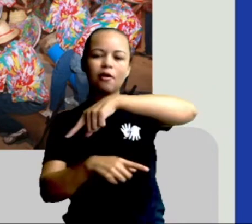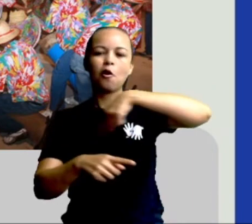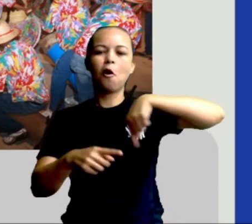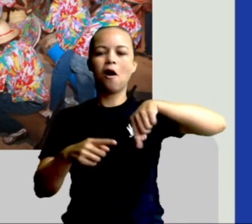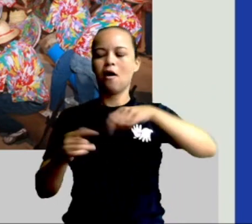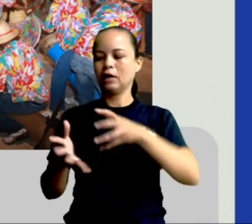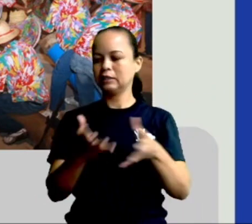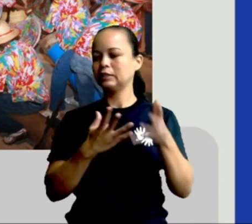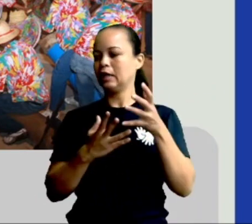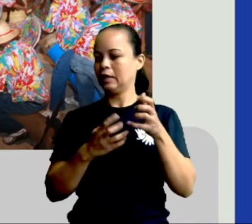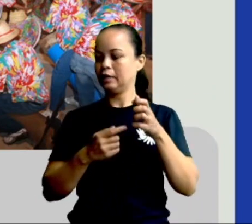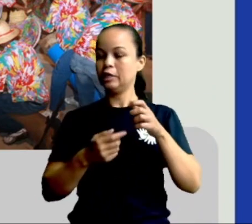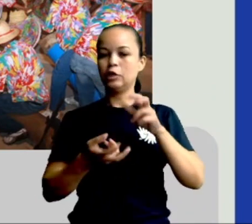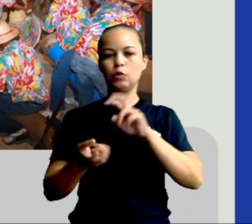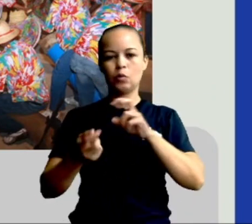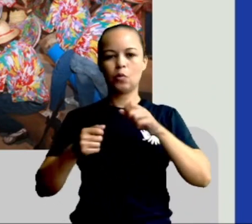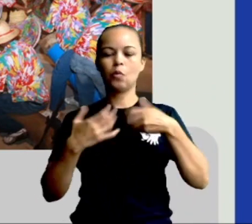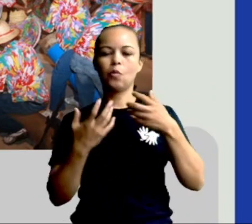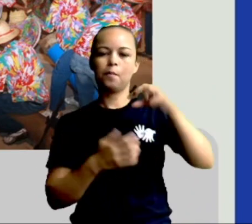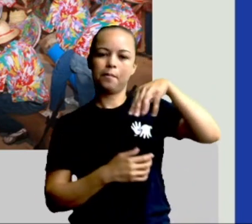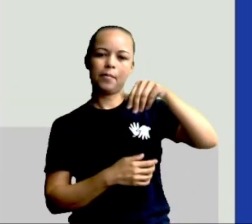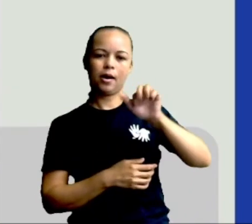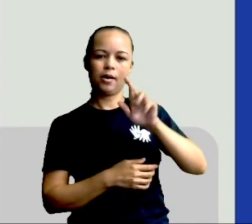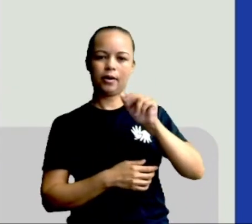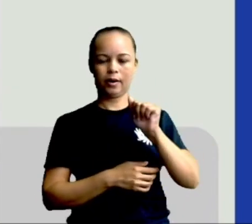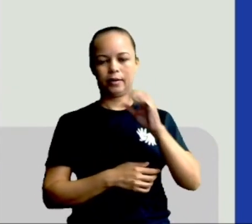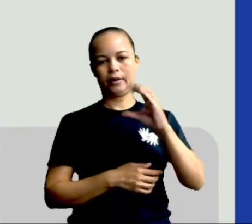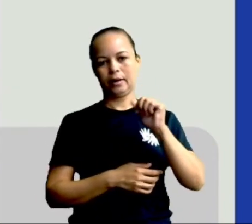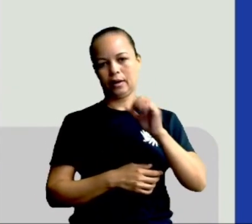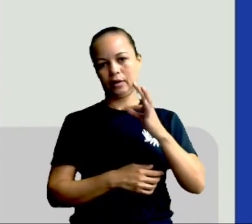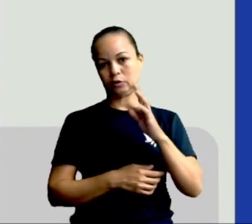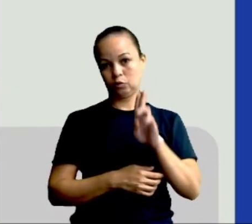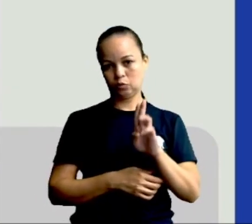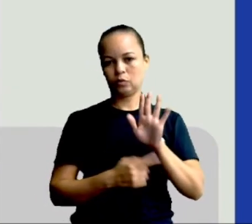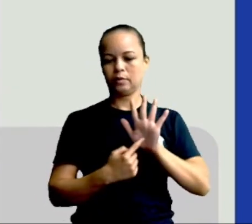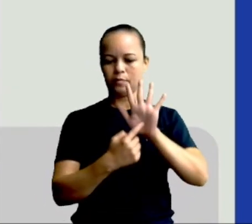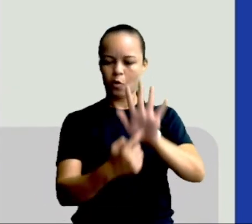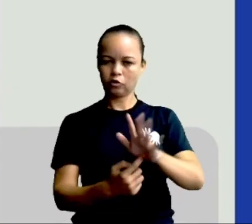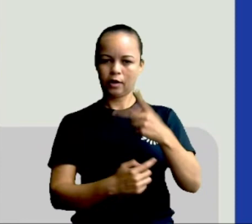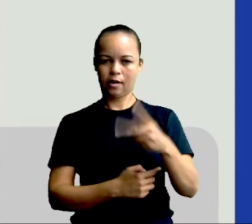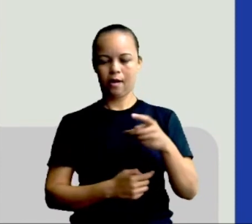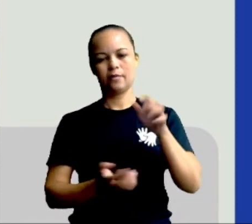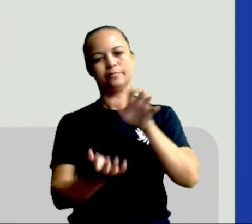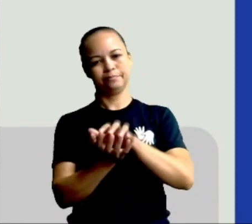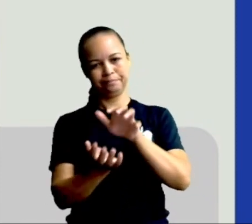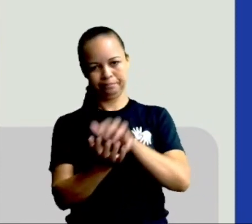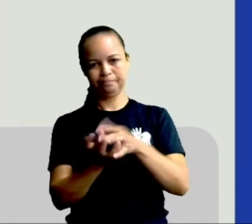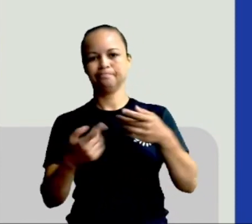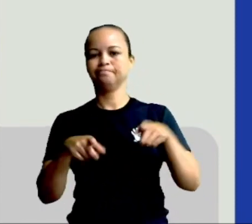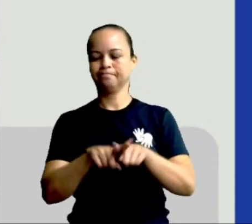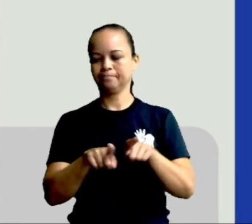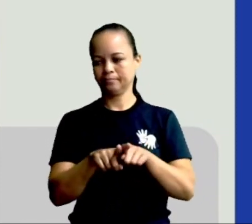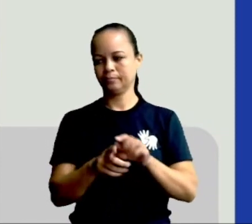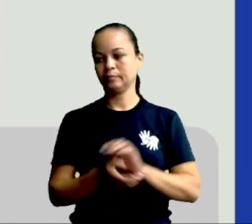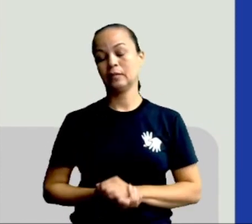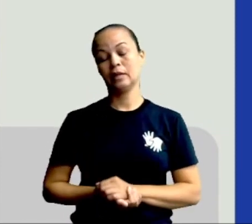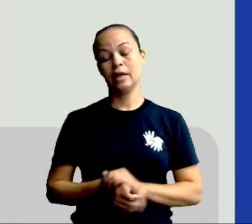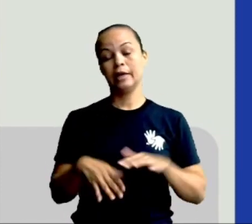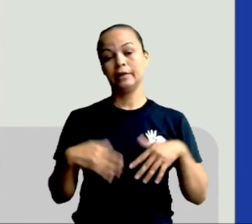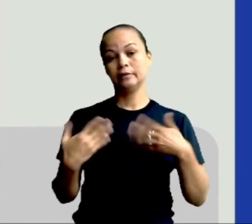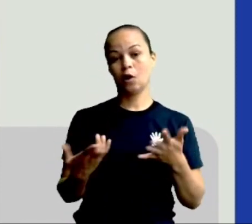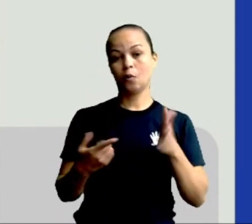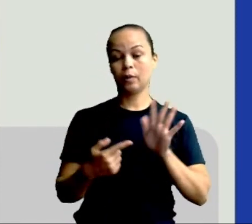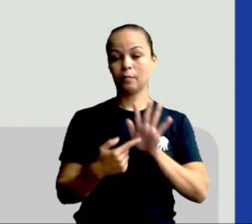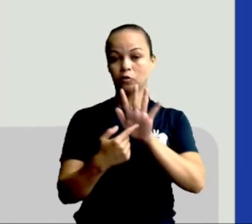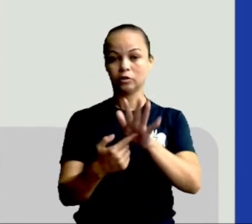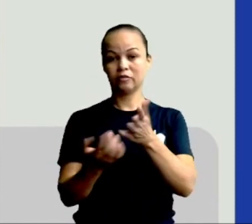que é bastante presente na nossa cultura pernambucana. Aí aqui, para a gente encerrar por hoje, eu